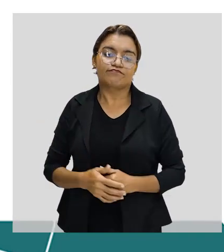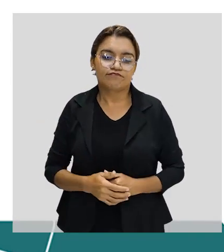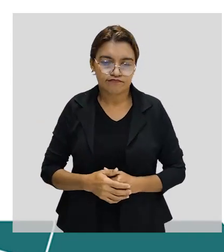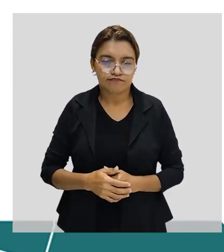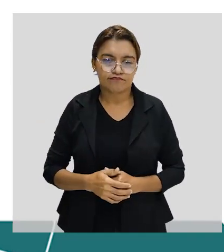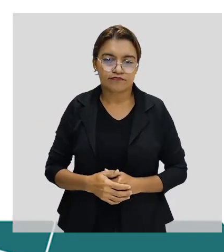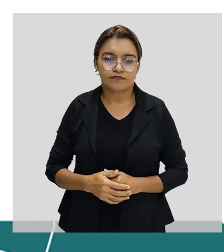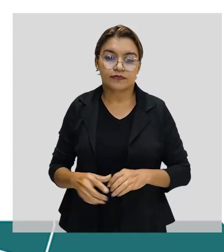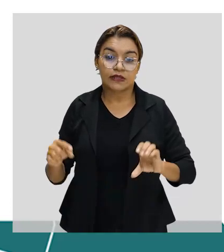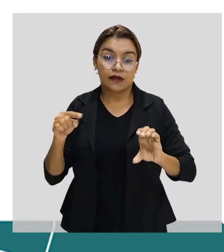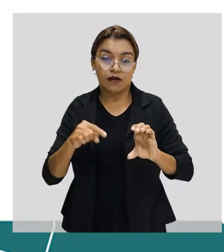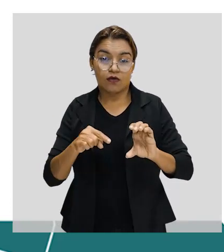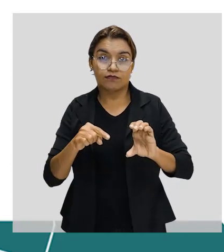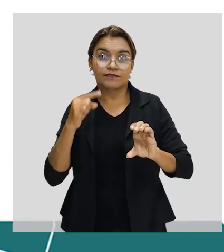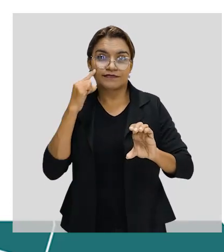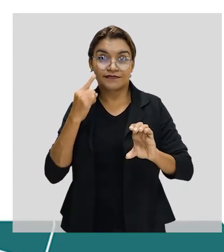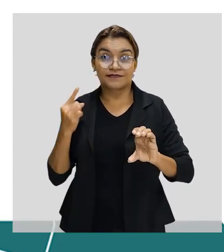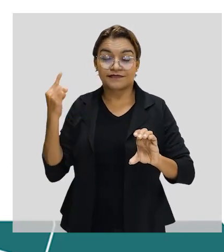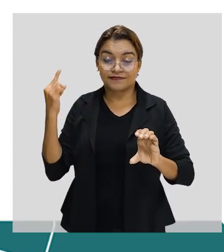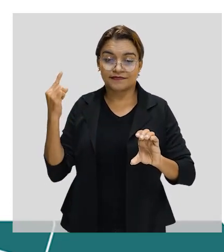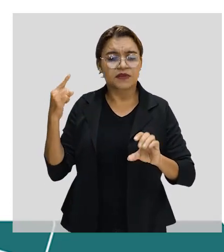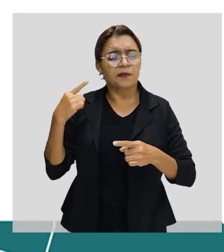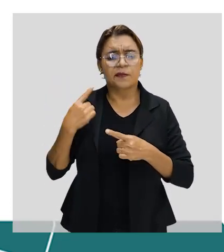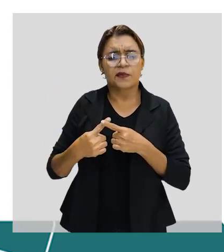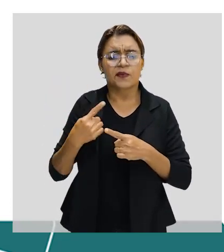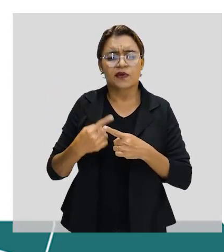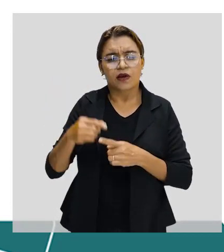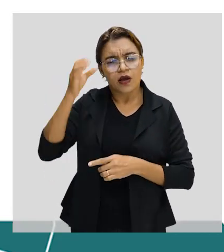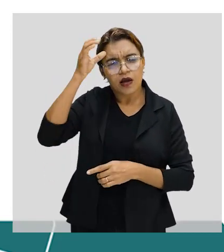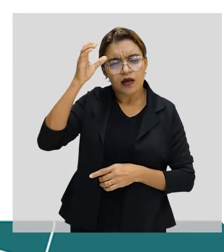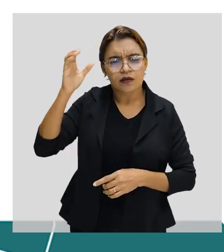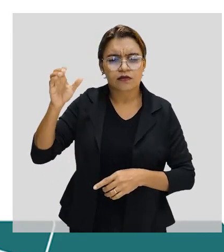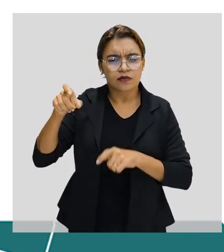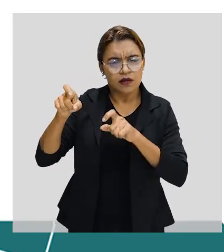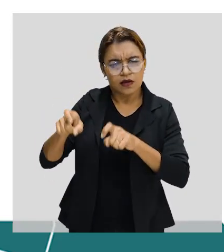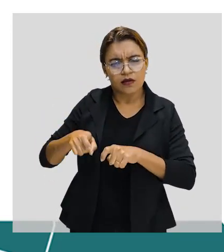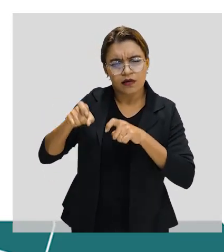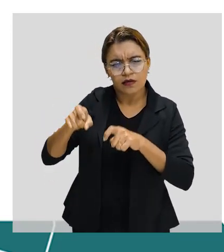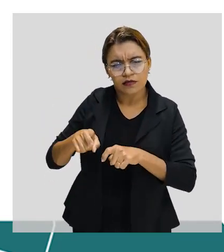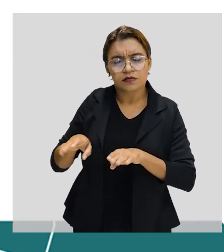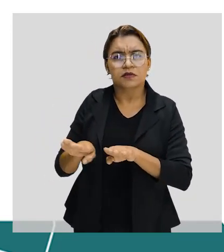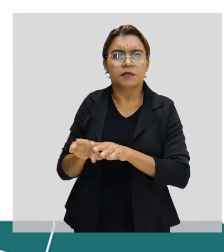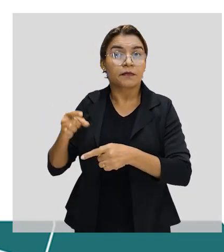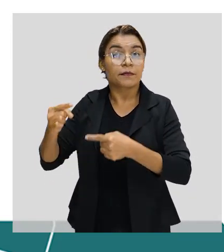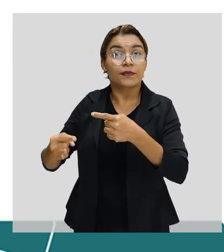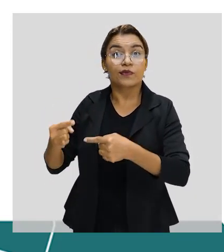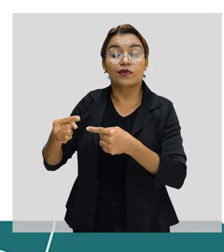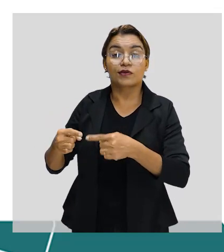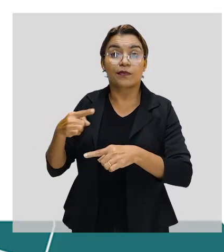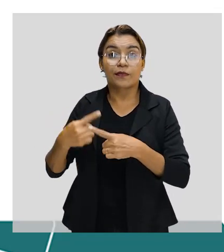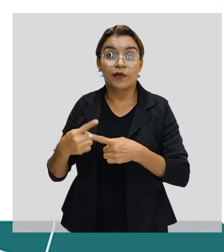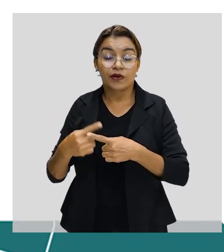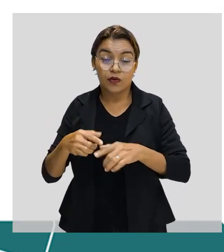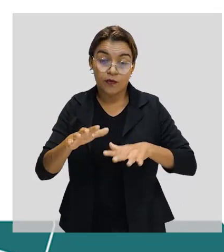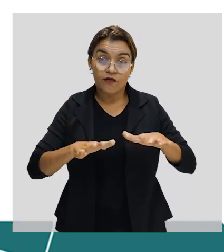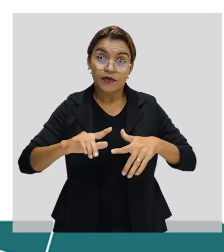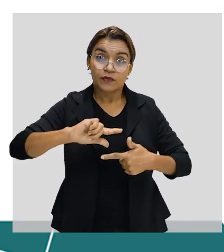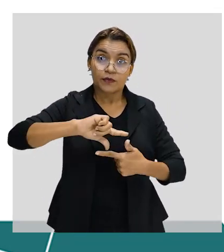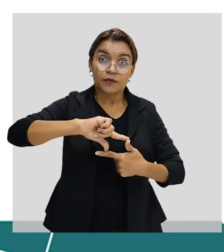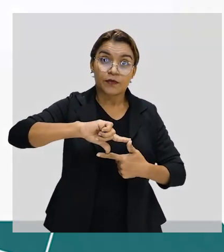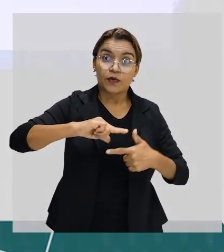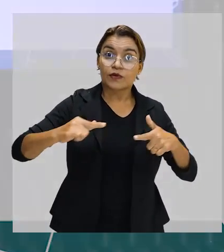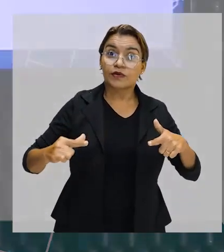cultural, agrícola e político. Por que cultural, agrícola e político? Porque o movimento